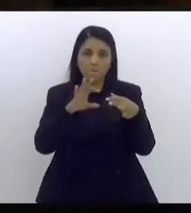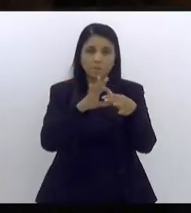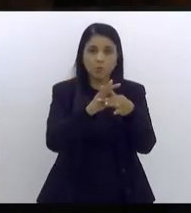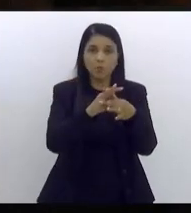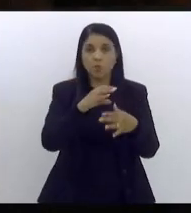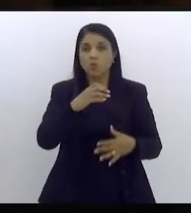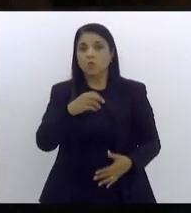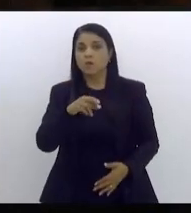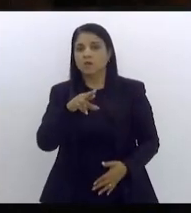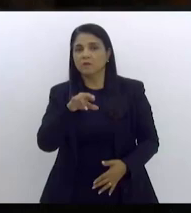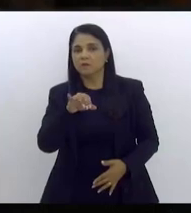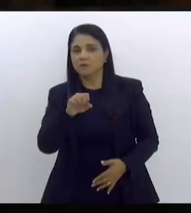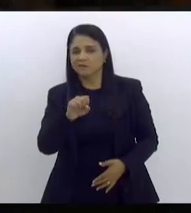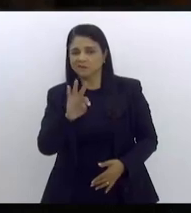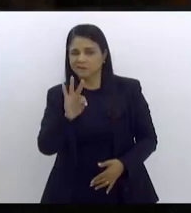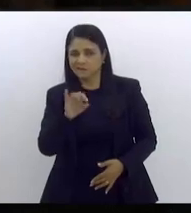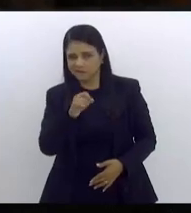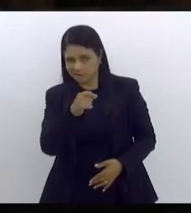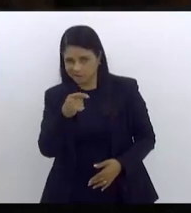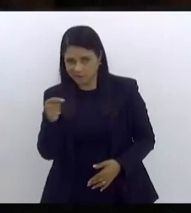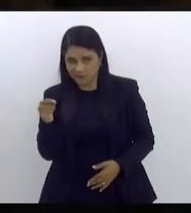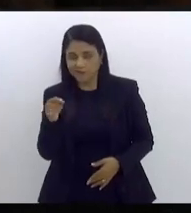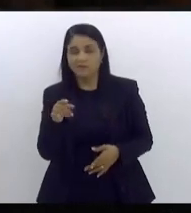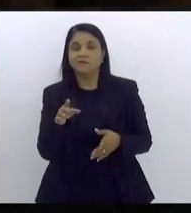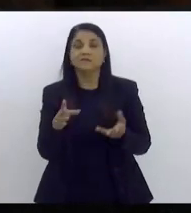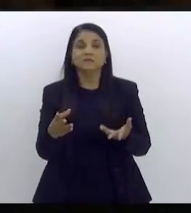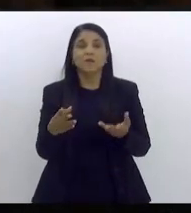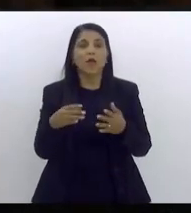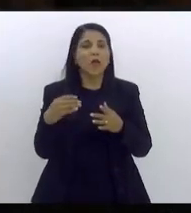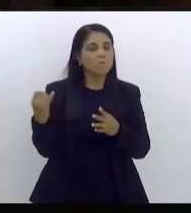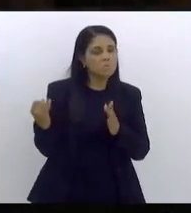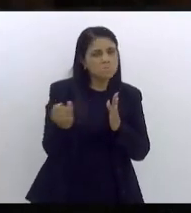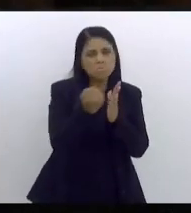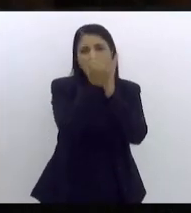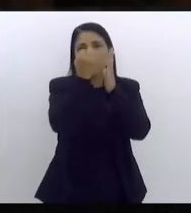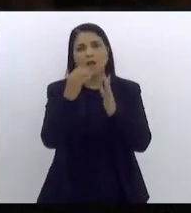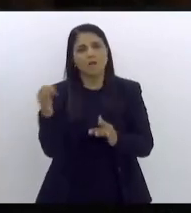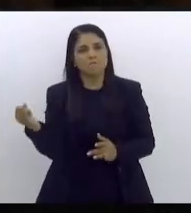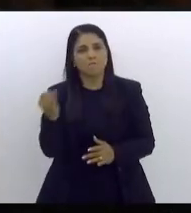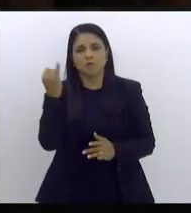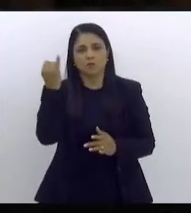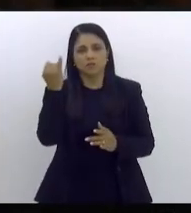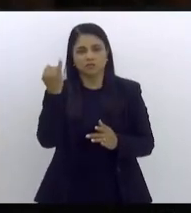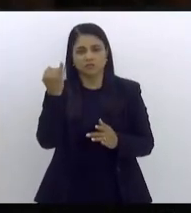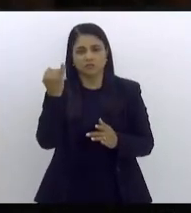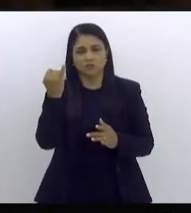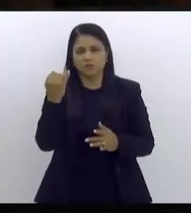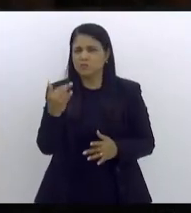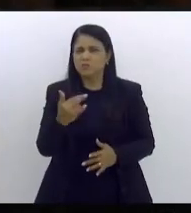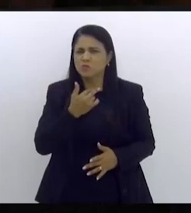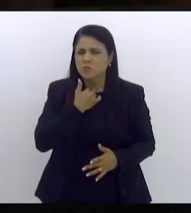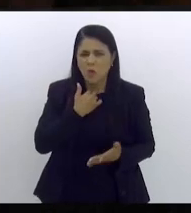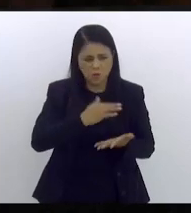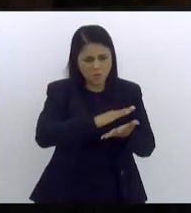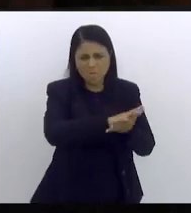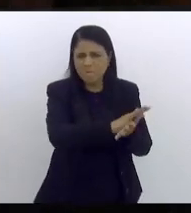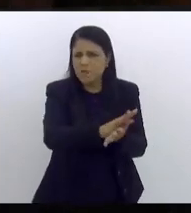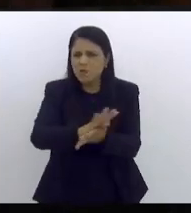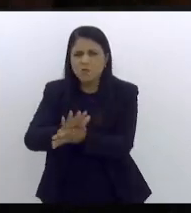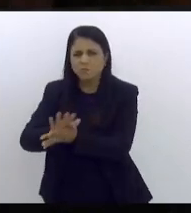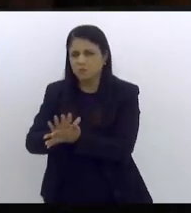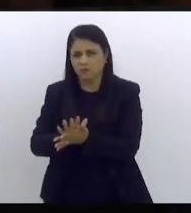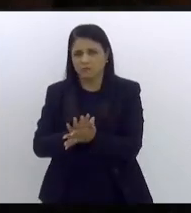Então é importante marcar essa posição, que não pode ter preconceito nem durante a